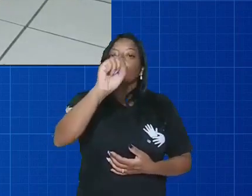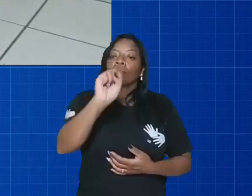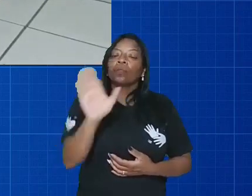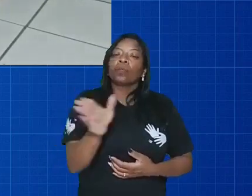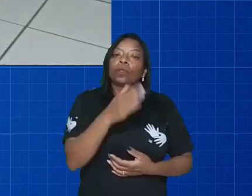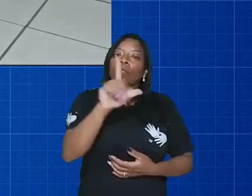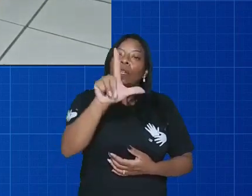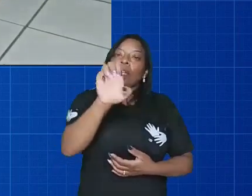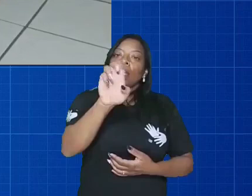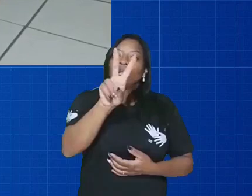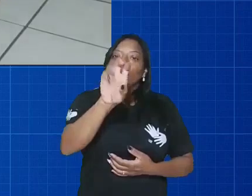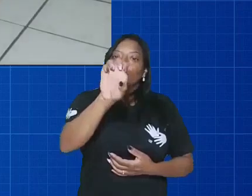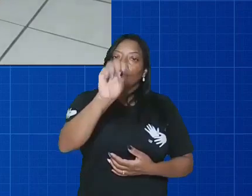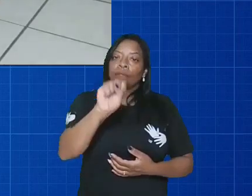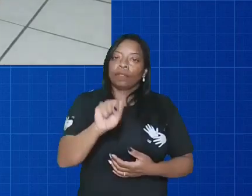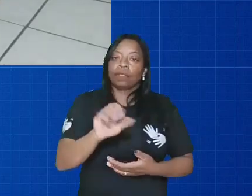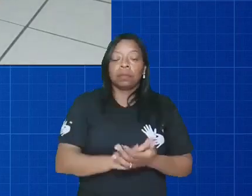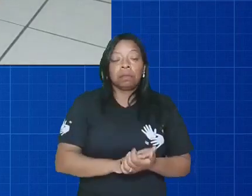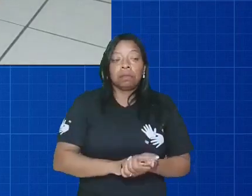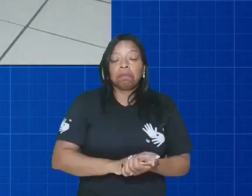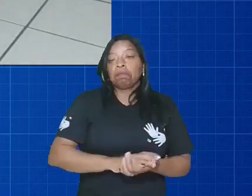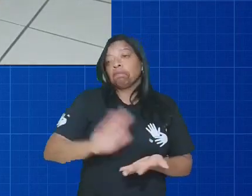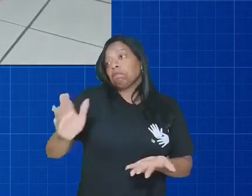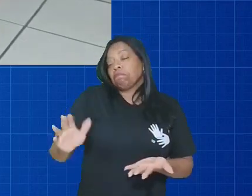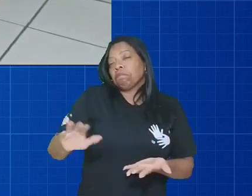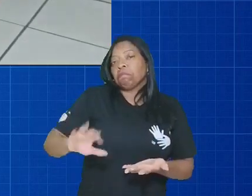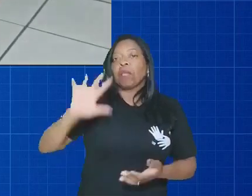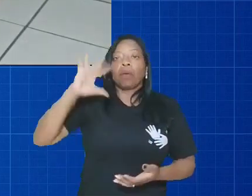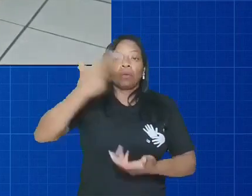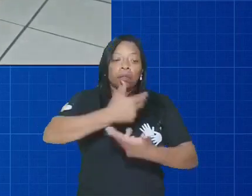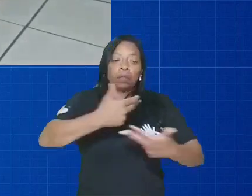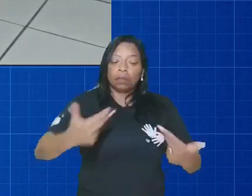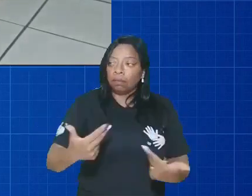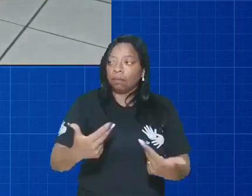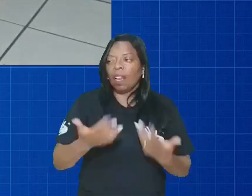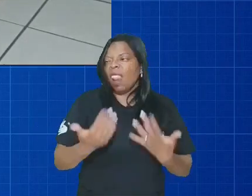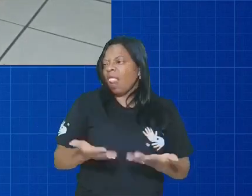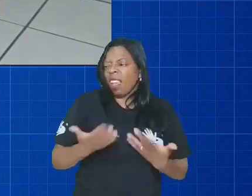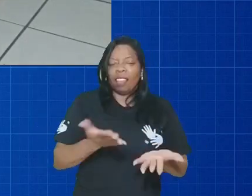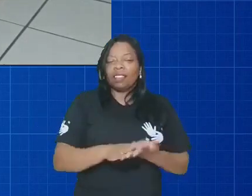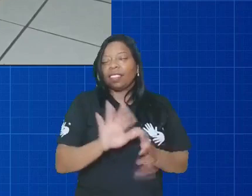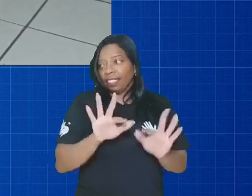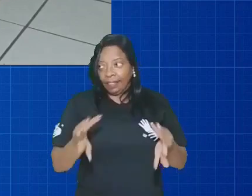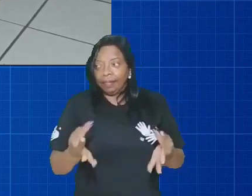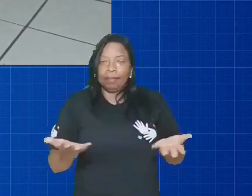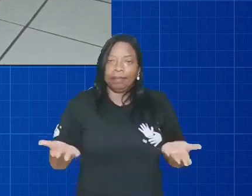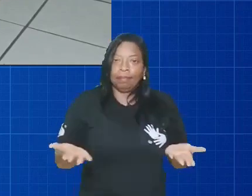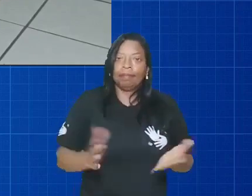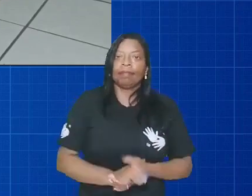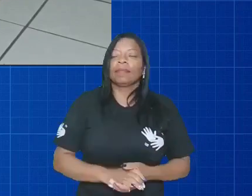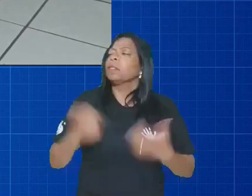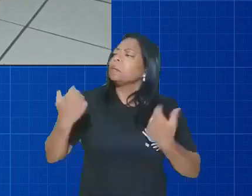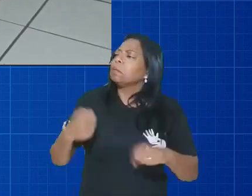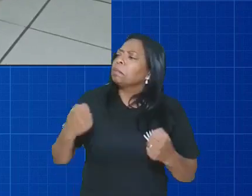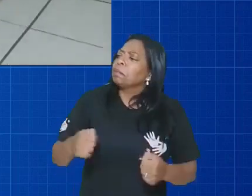leves. Todos os casos precisam de atendimento individual, né, para acolhimento, entendimento, tratamento,